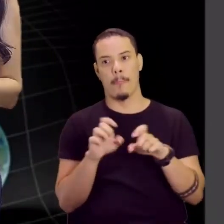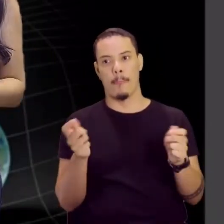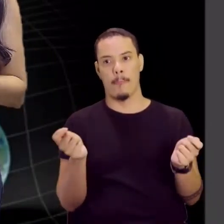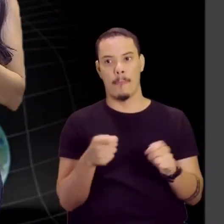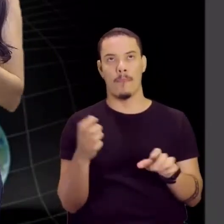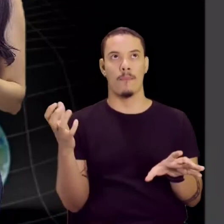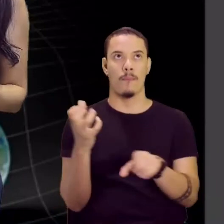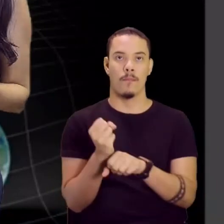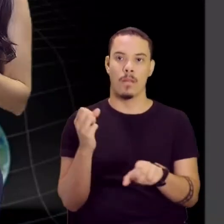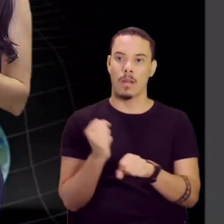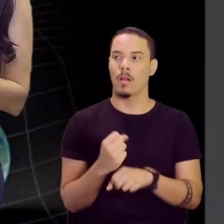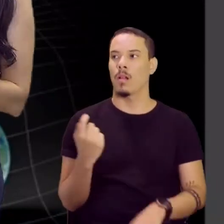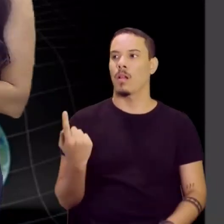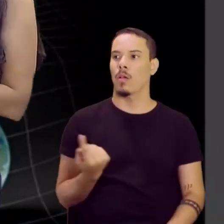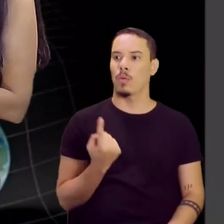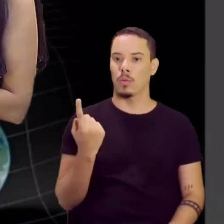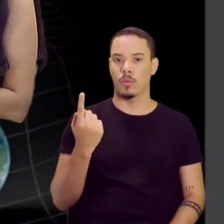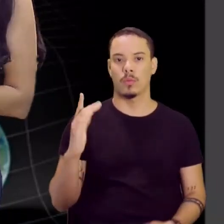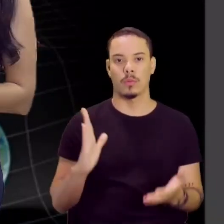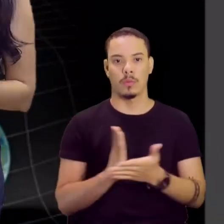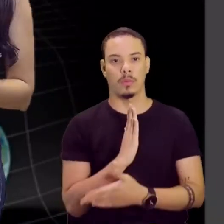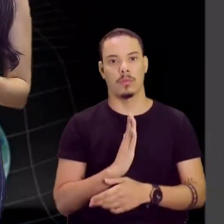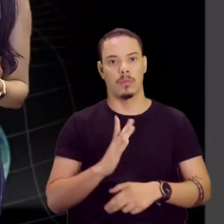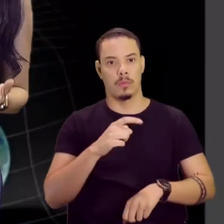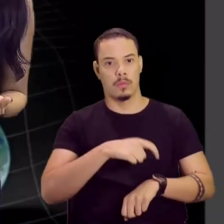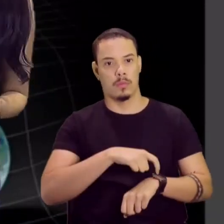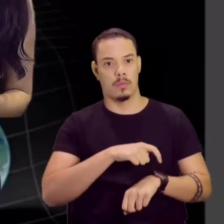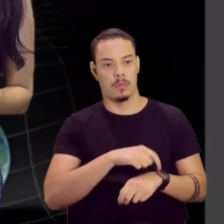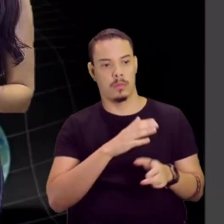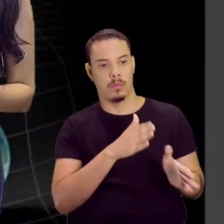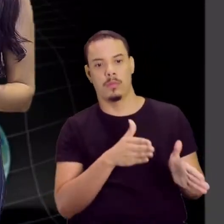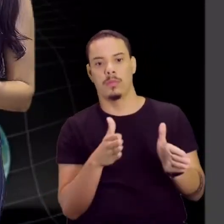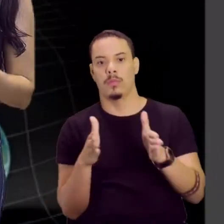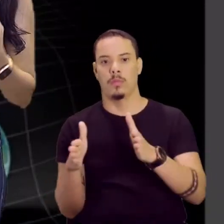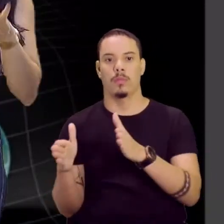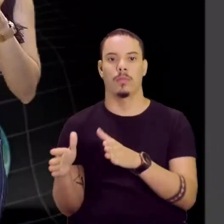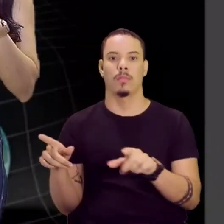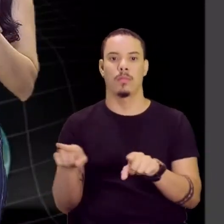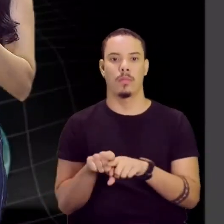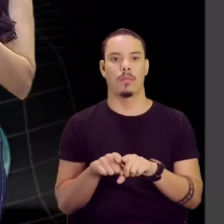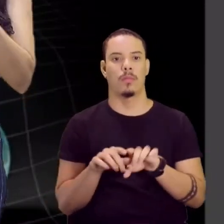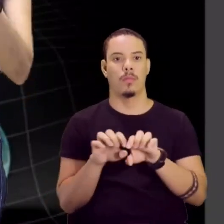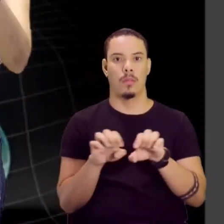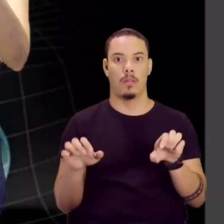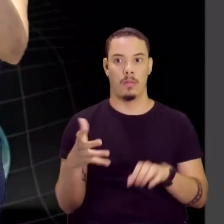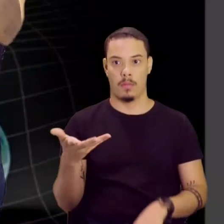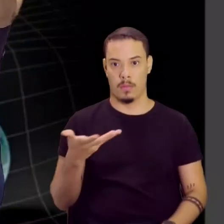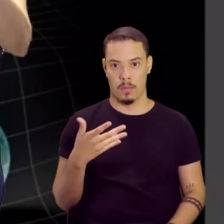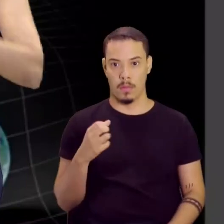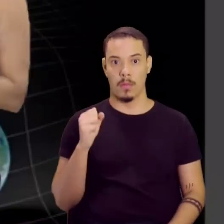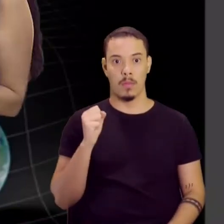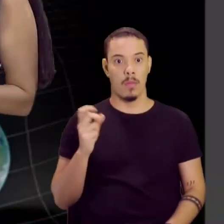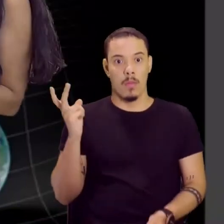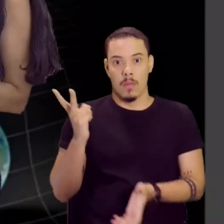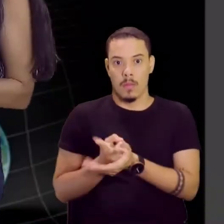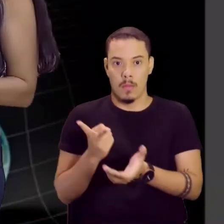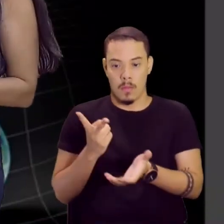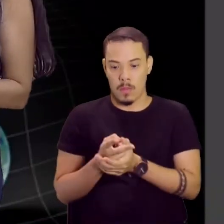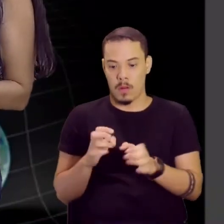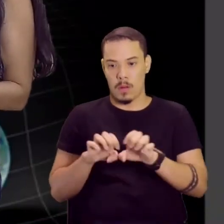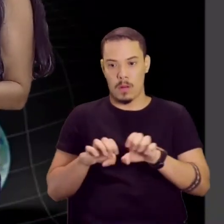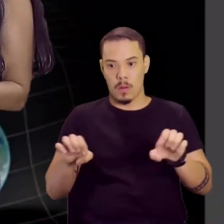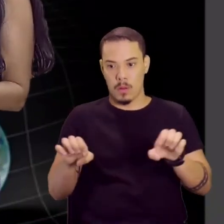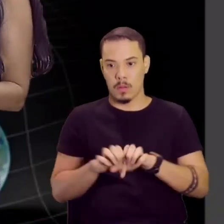calcular a altura em instantes específicos. A equação da velocidade, a gente pode pegar as mesmas equações do